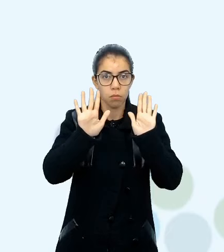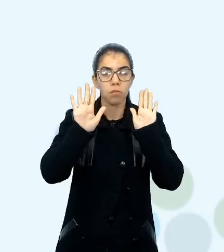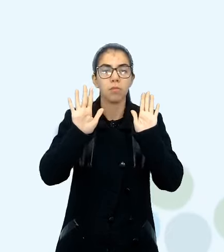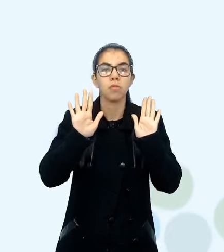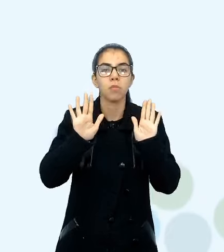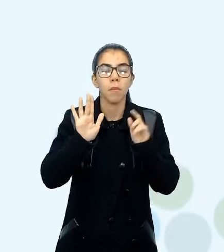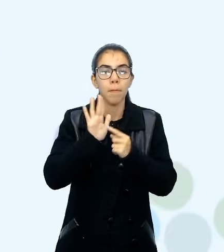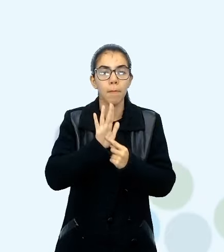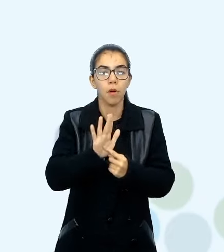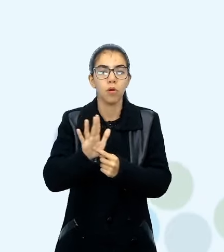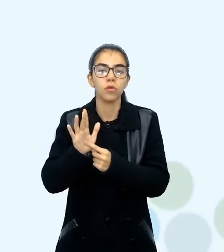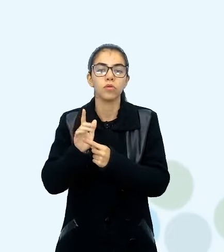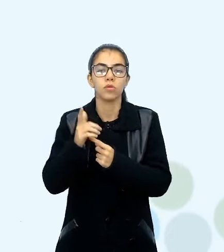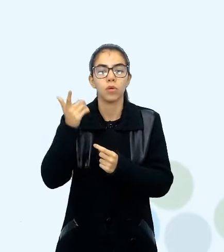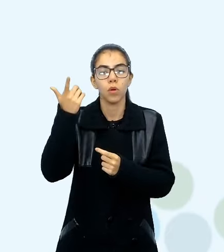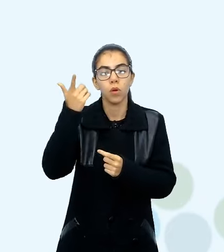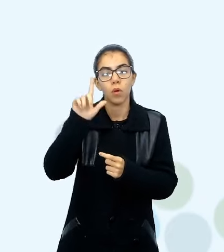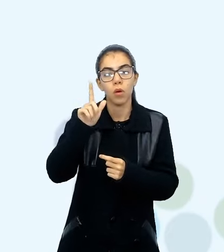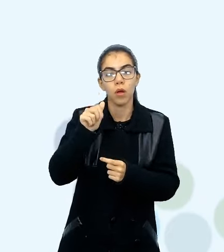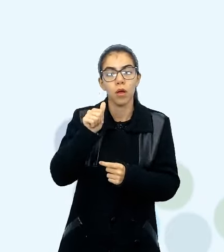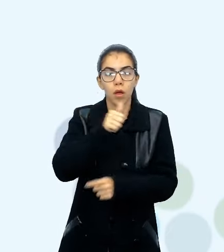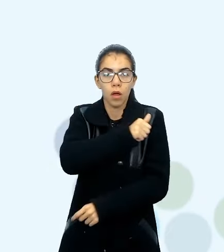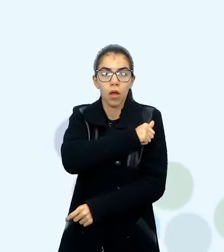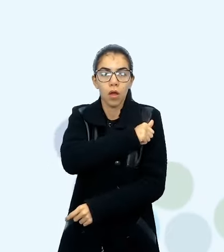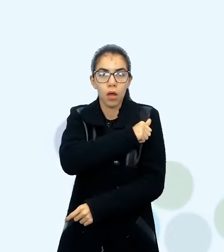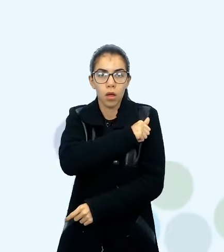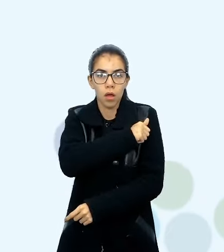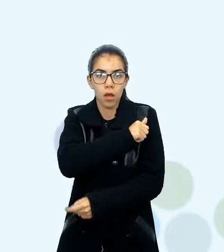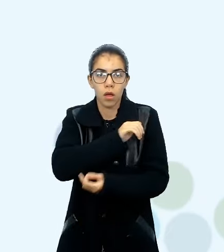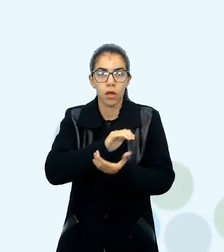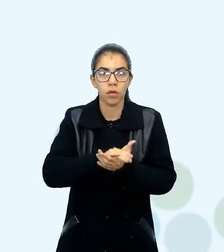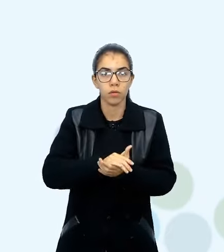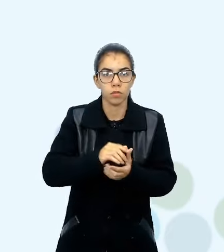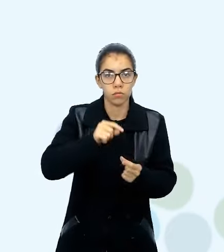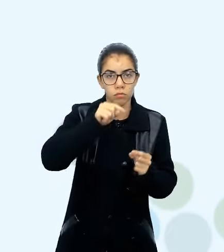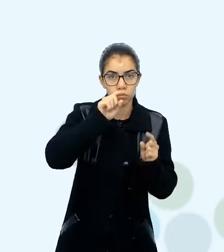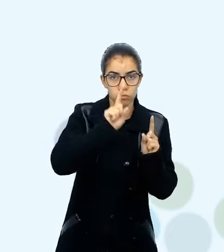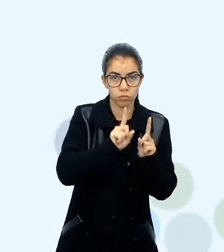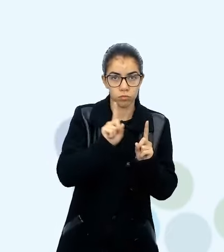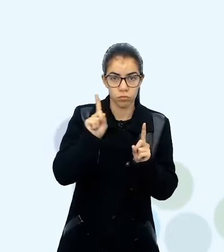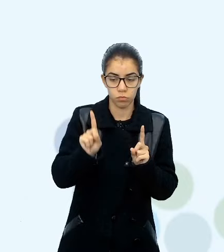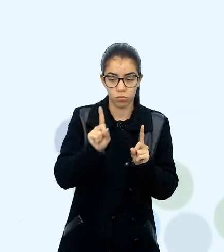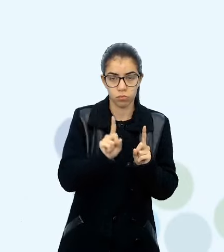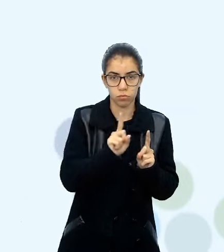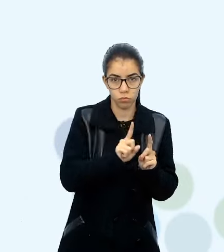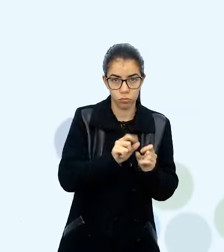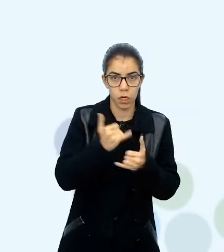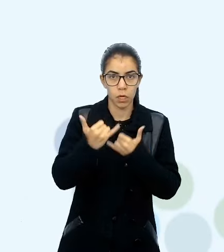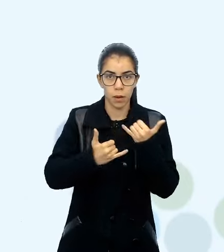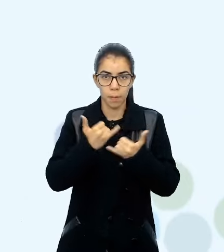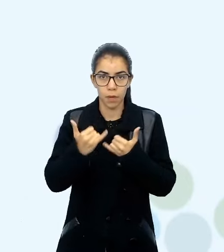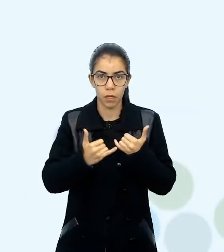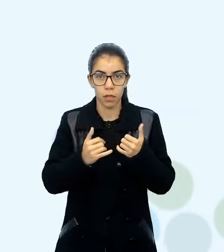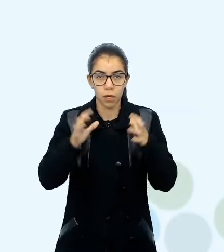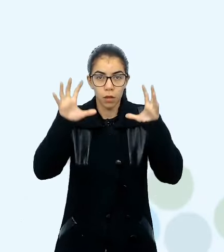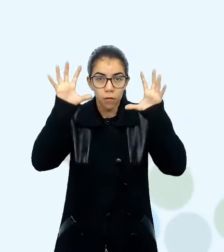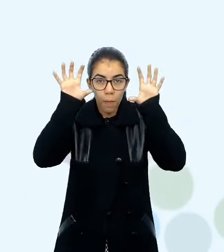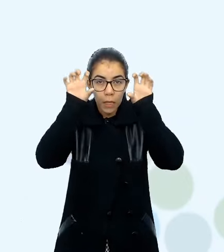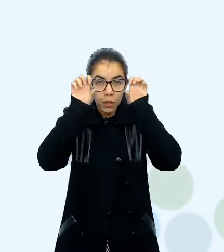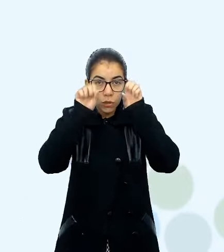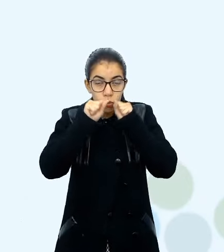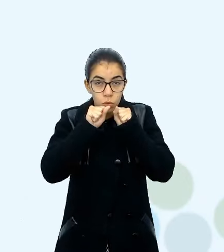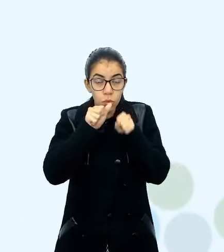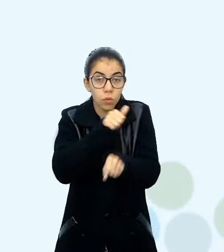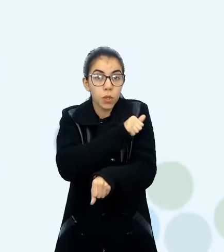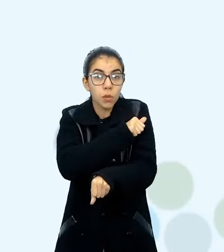ela, né, e a outra avaliadora, dentro da Laica, brincando, e aí ela enxergou porque escureceu mais. Então,